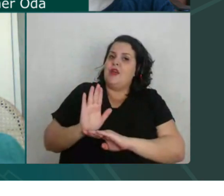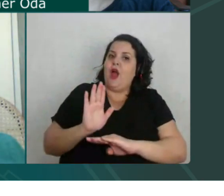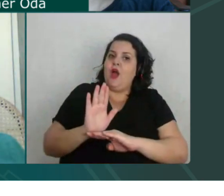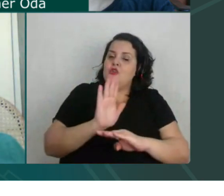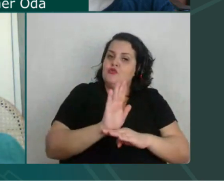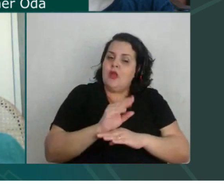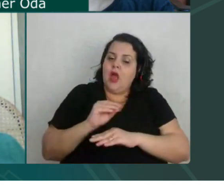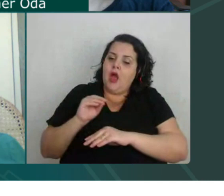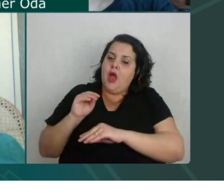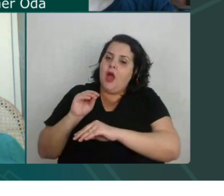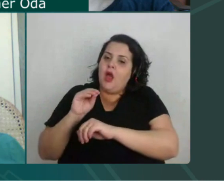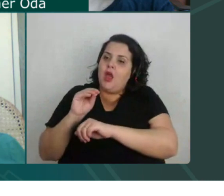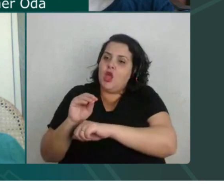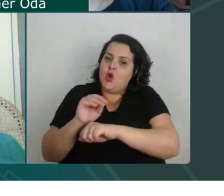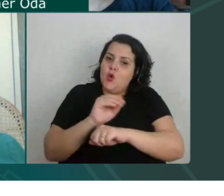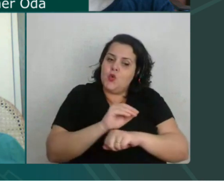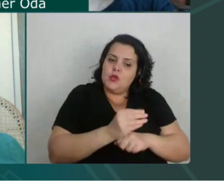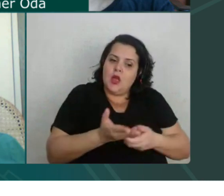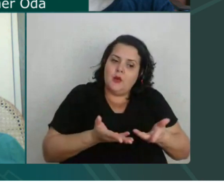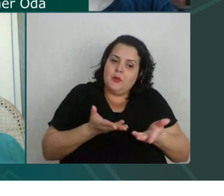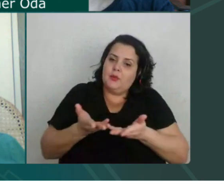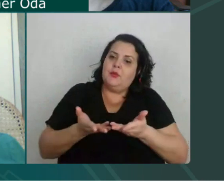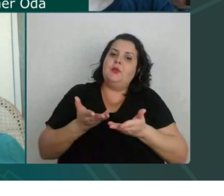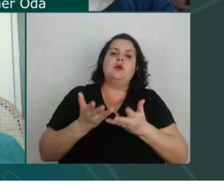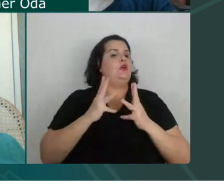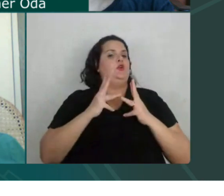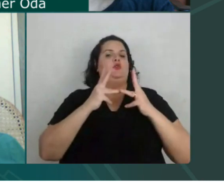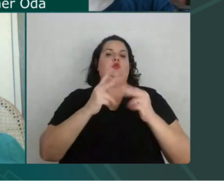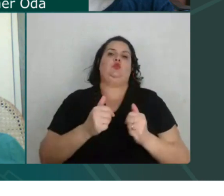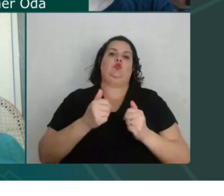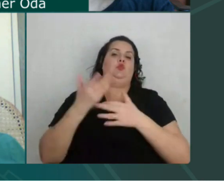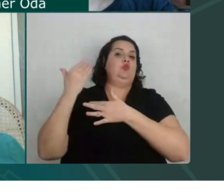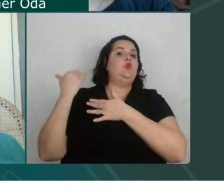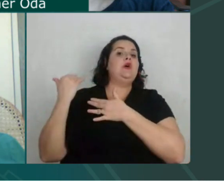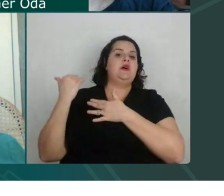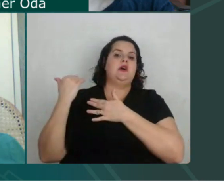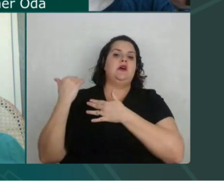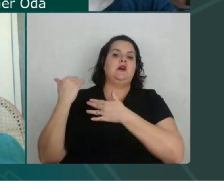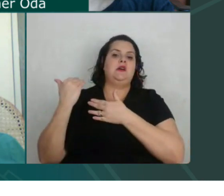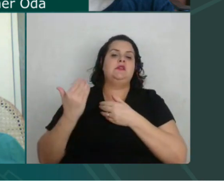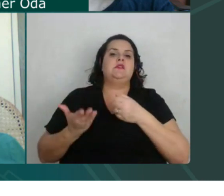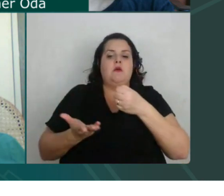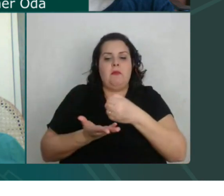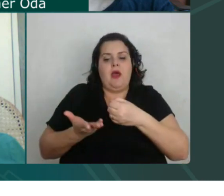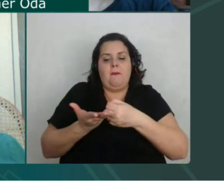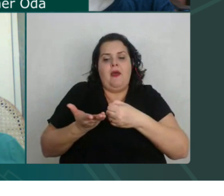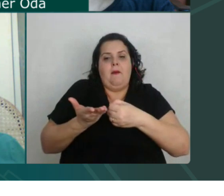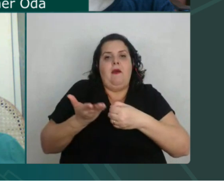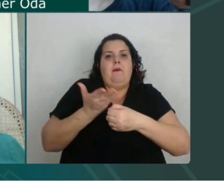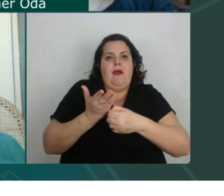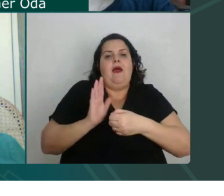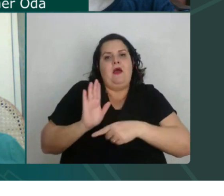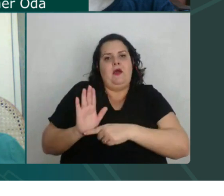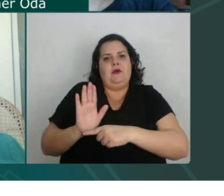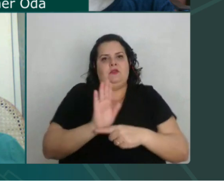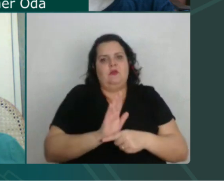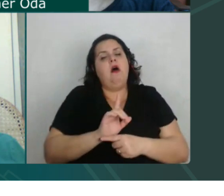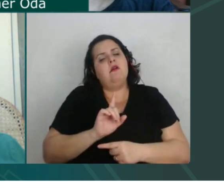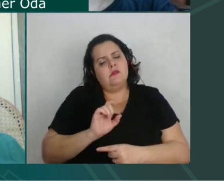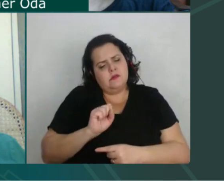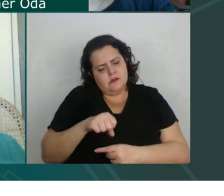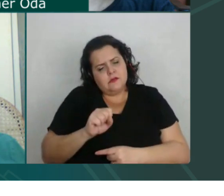e priorizando os recursos adequados em cada nível de assistência. Claro, é uma doença